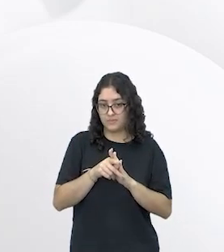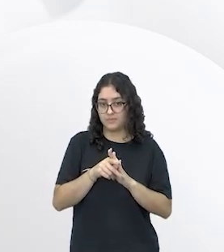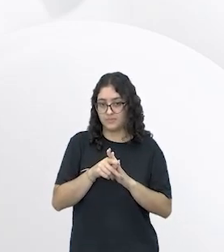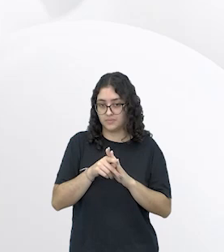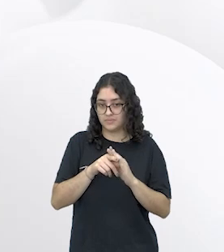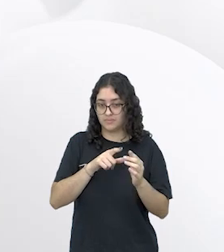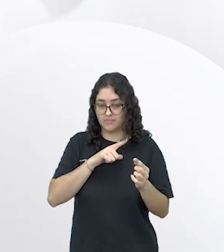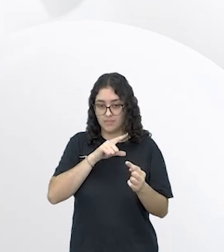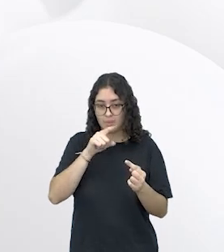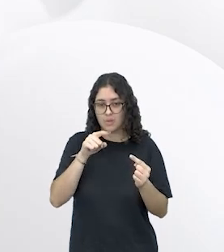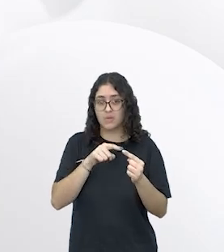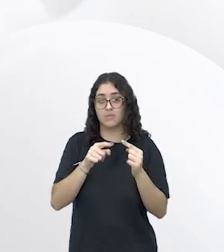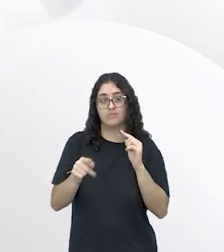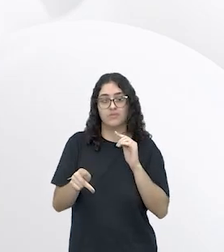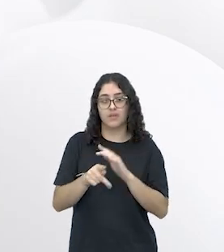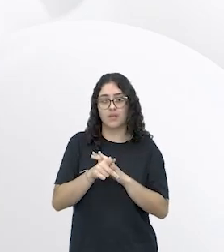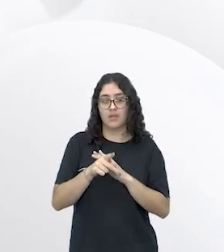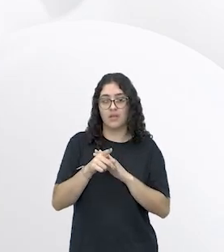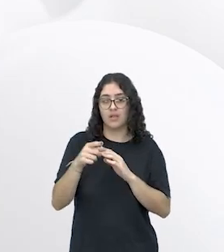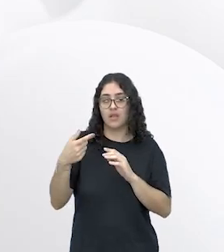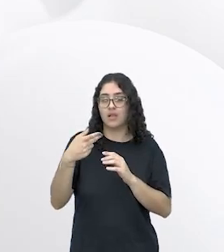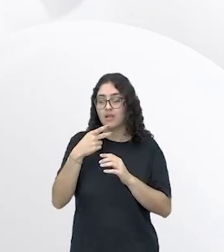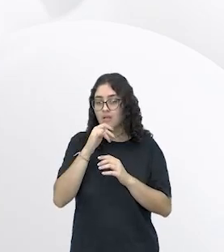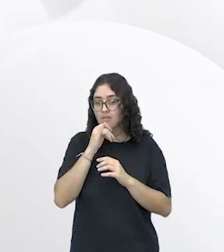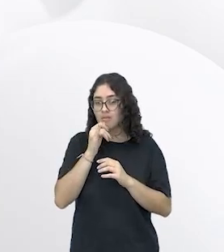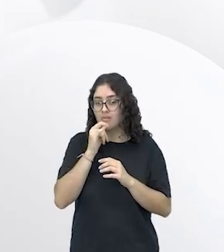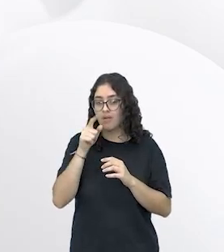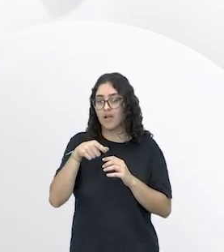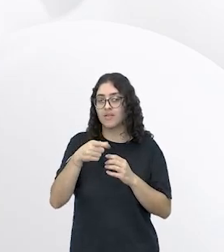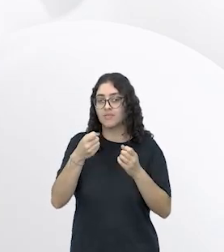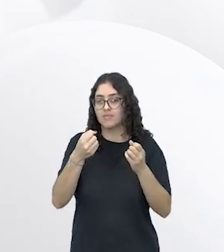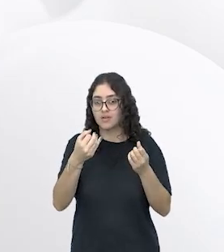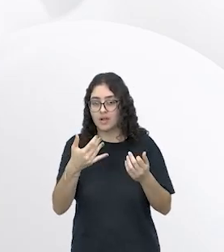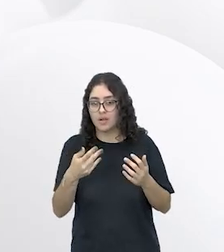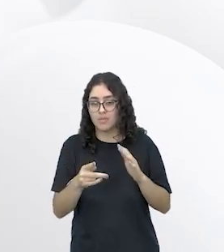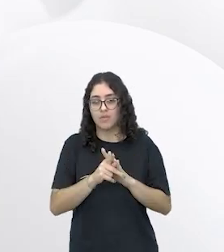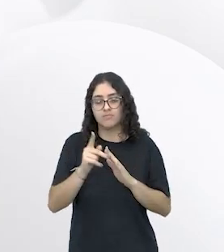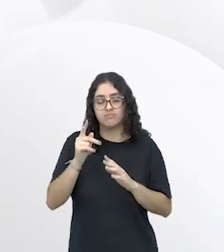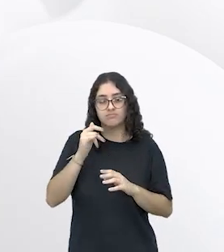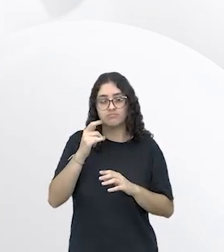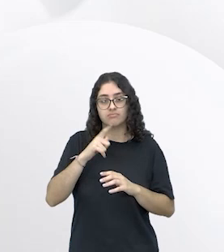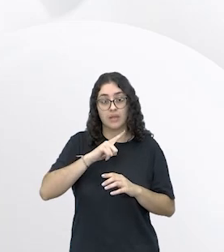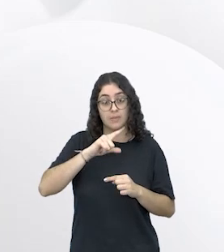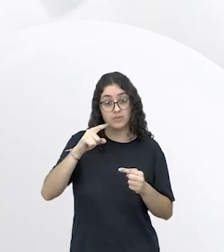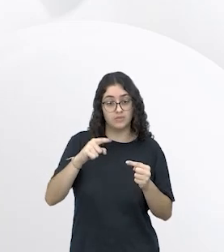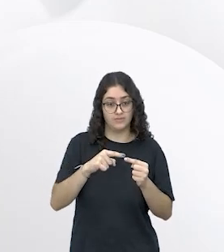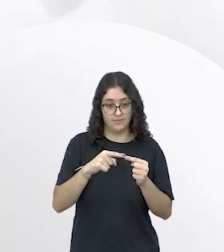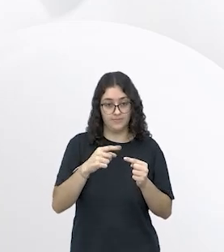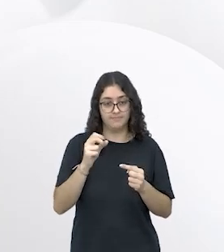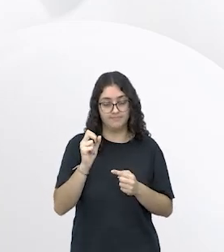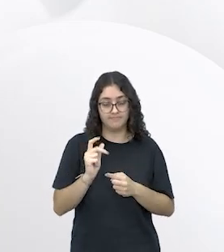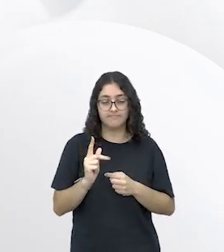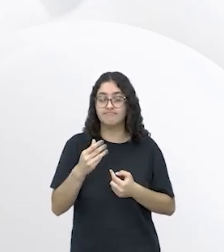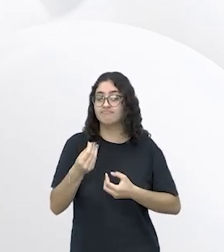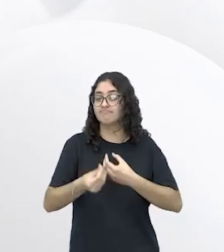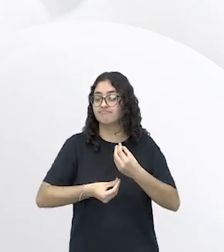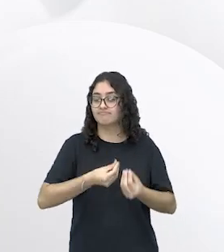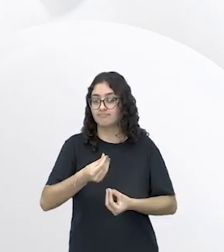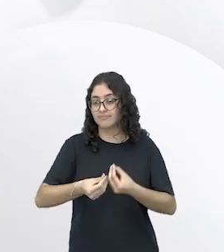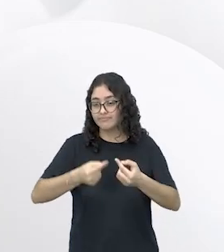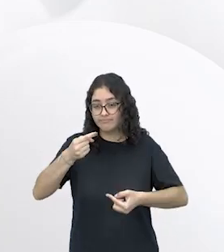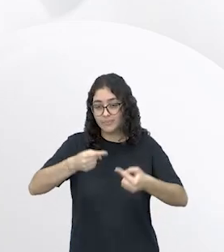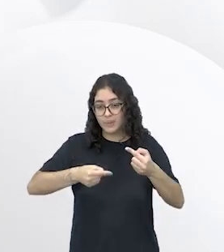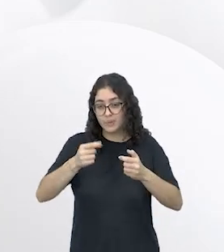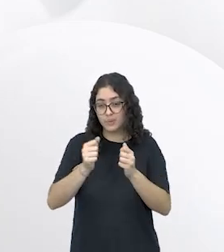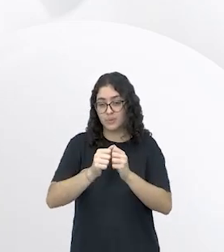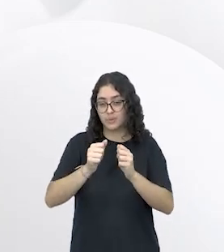questão objetiva, ele faz a indagação. Ele vai fazer a indagação por meio dessa questão objetiva. E aí, o que, que ele vai discutir